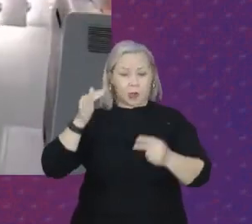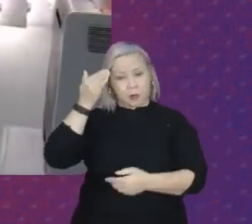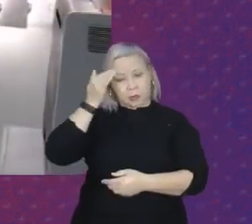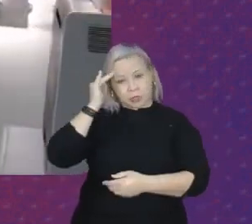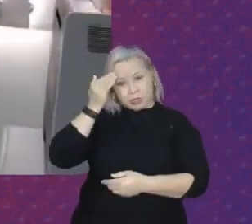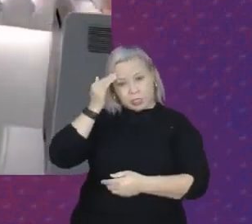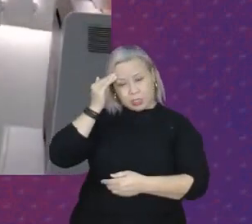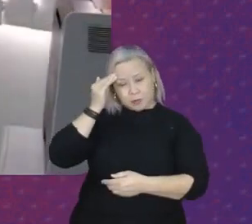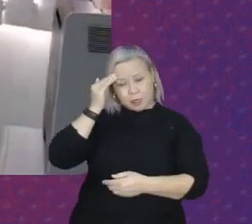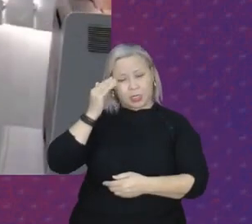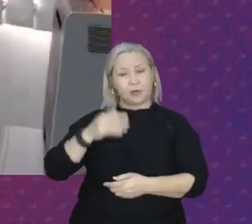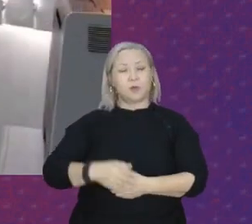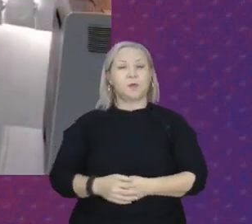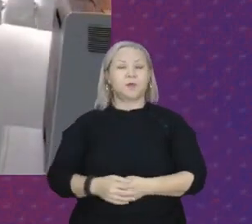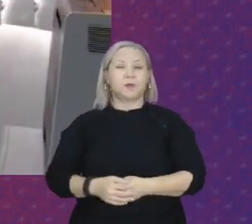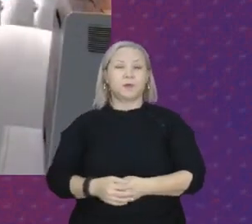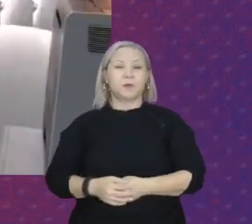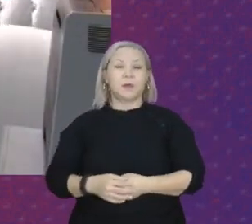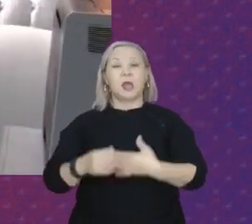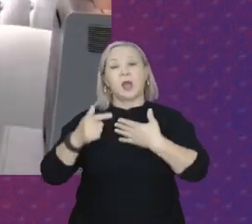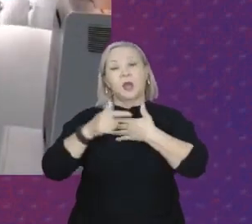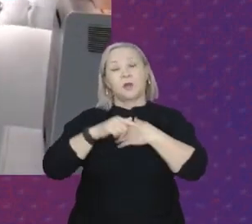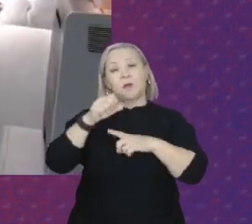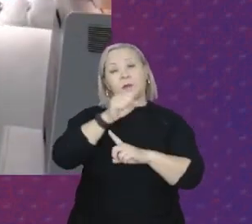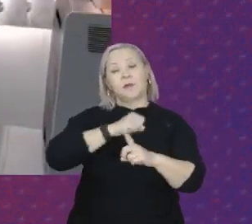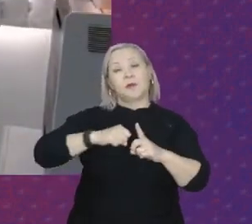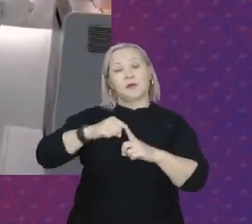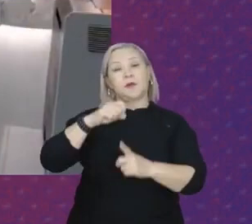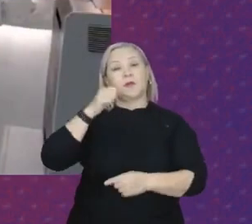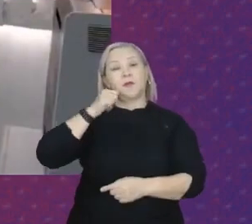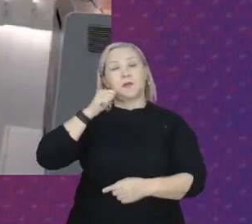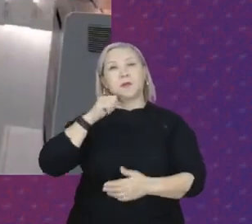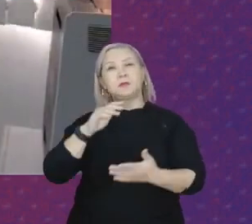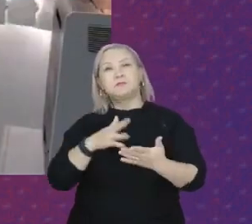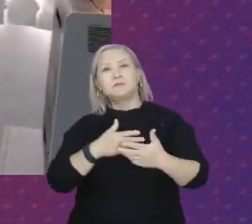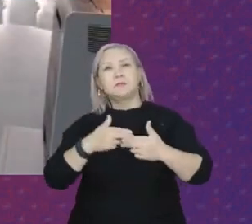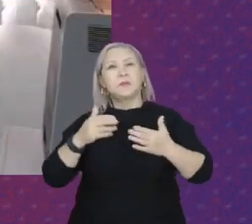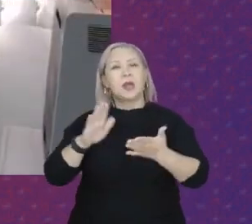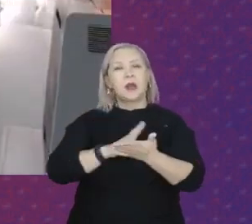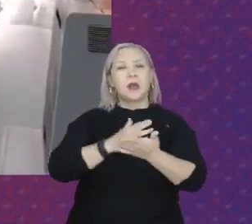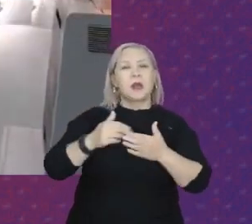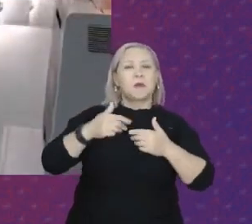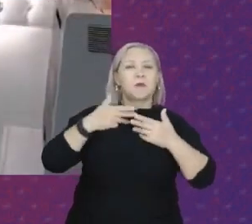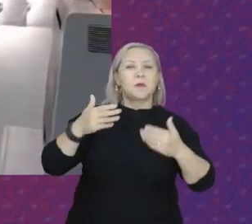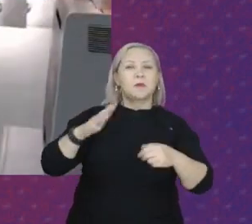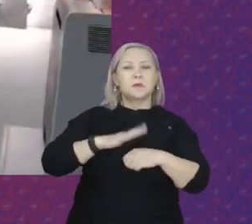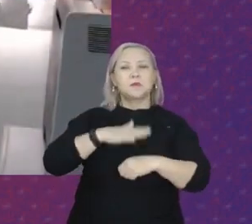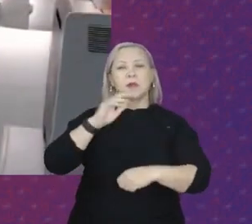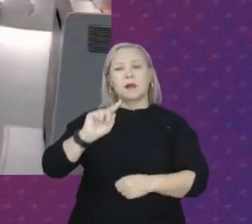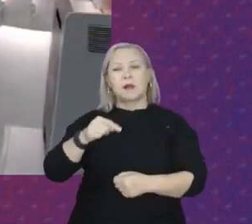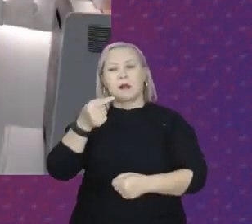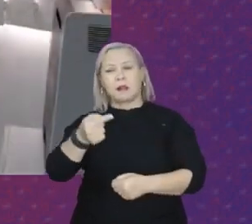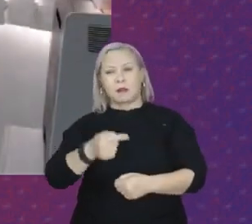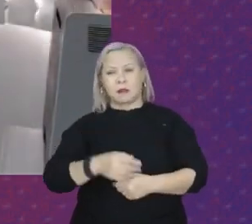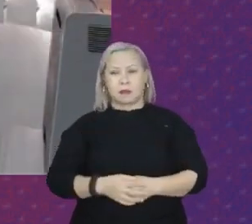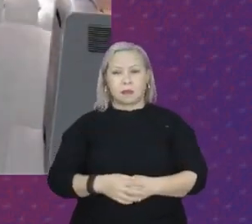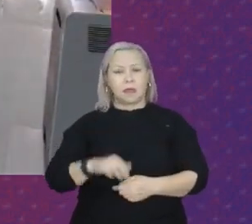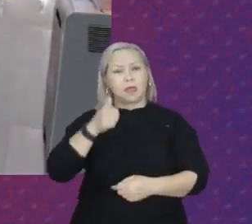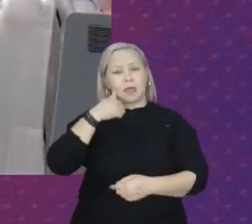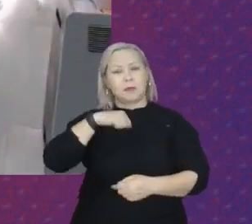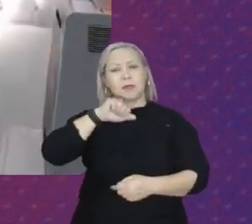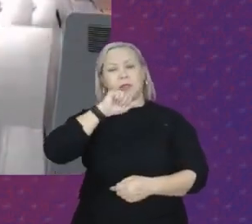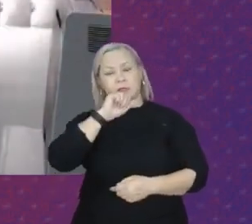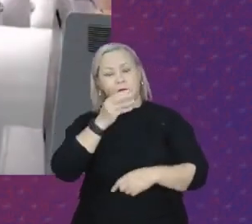entendimento do papel social da mulher como algo muito mais além, né, da maternidade,